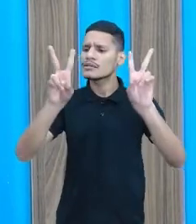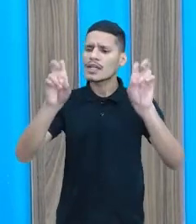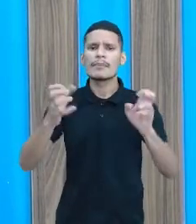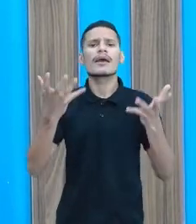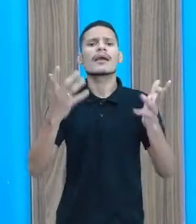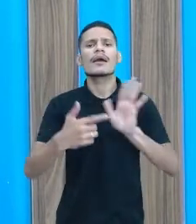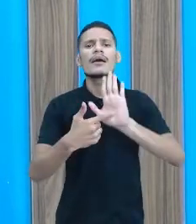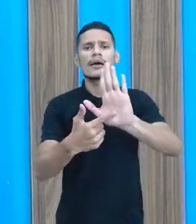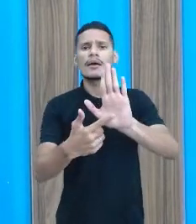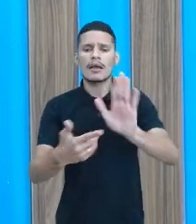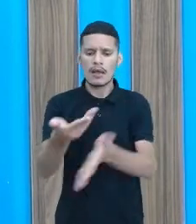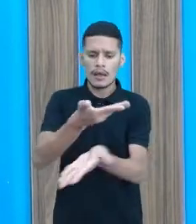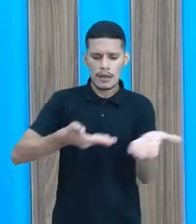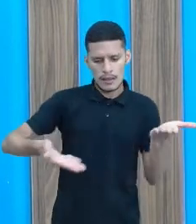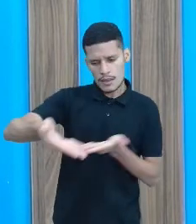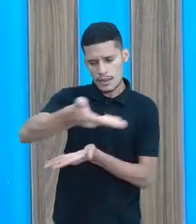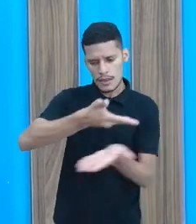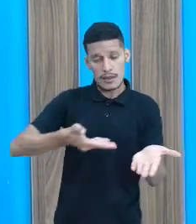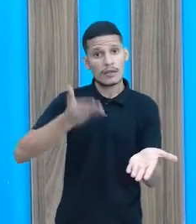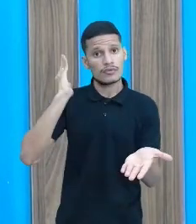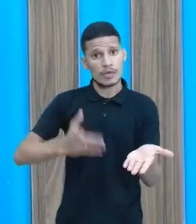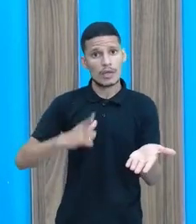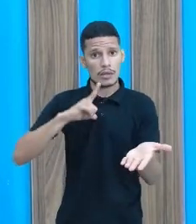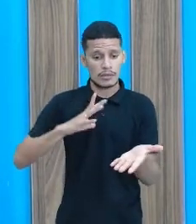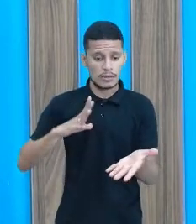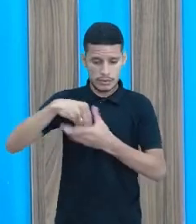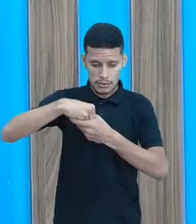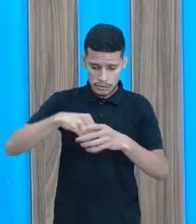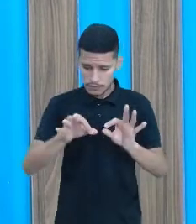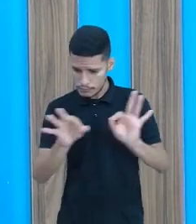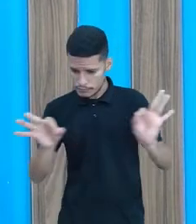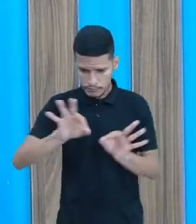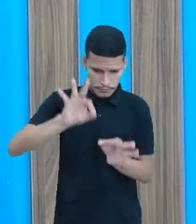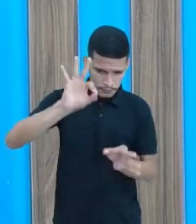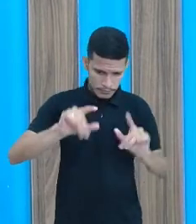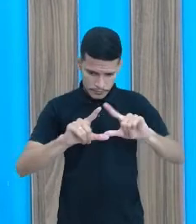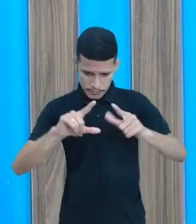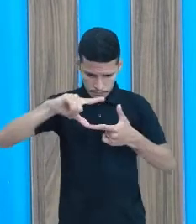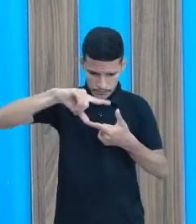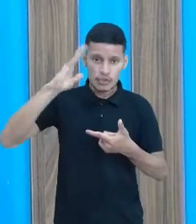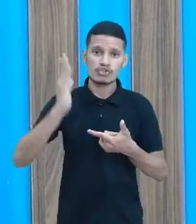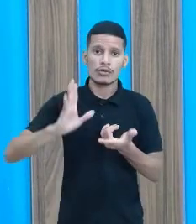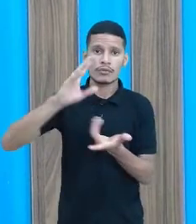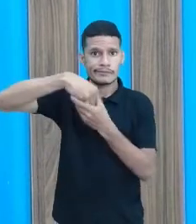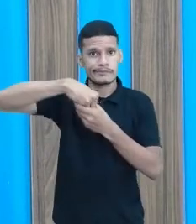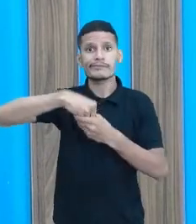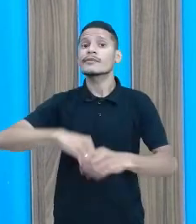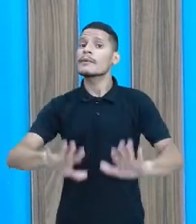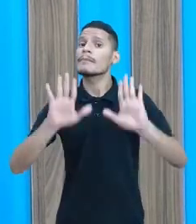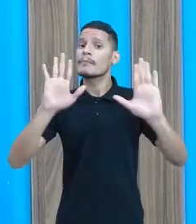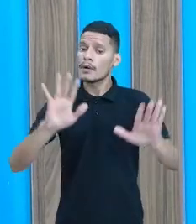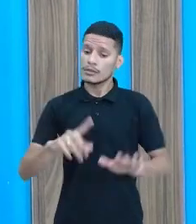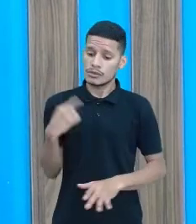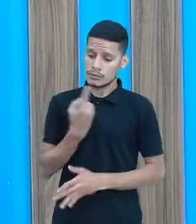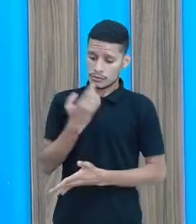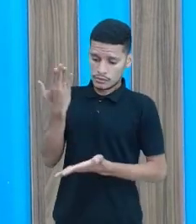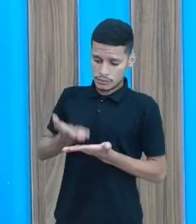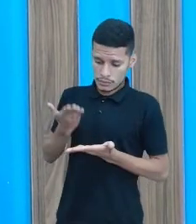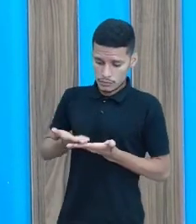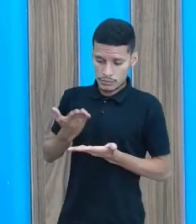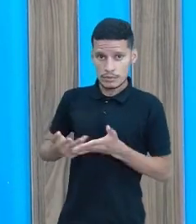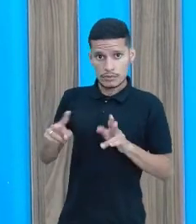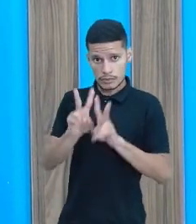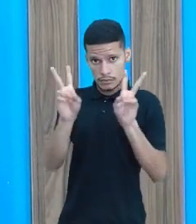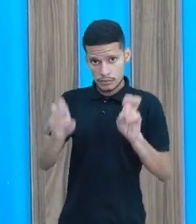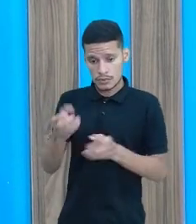né? Ou seja, as relações do que pode ser medido num triângulo retângulo. Então, quando você faz esse estudo das relações